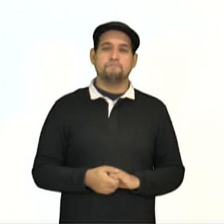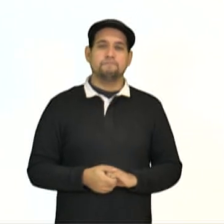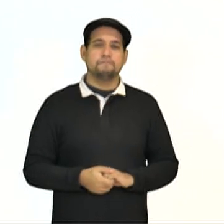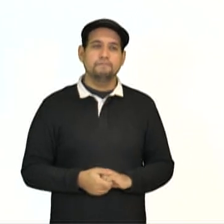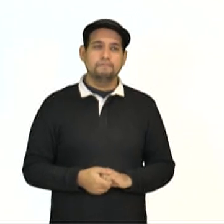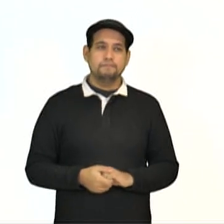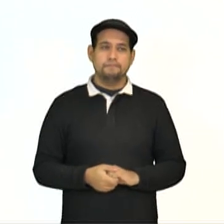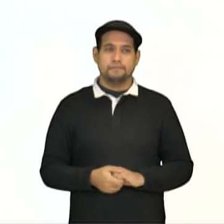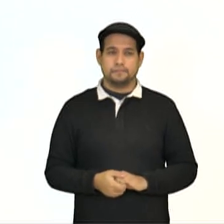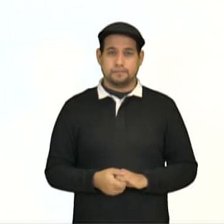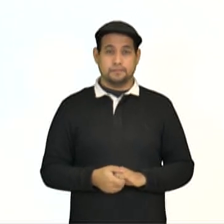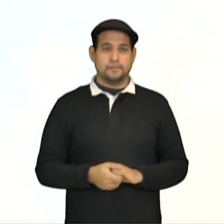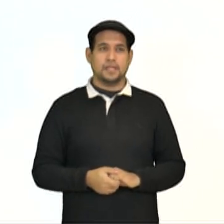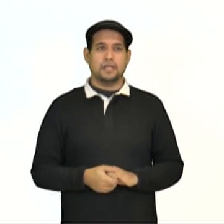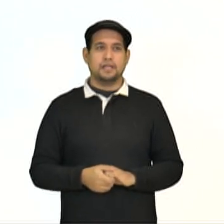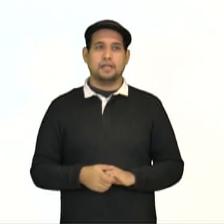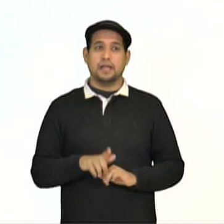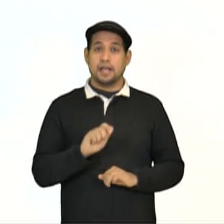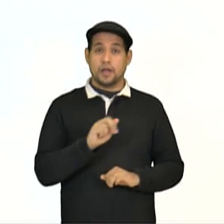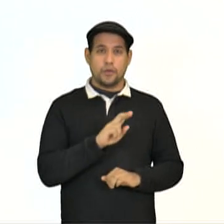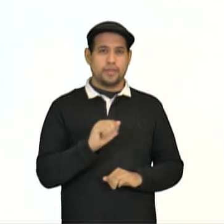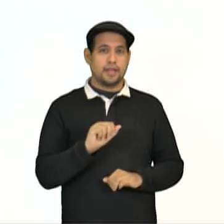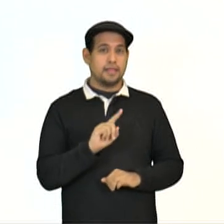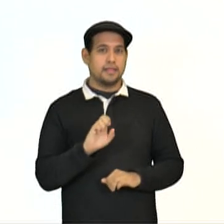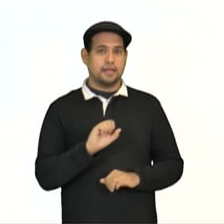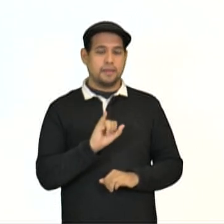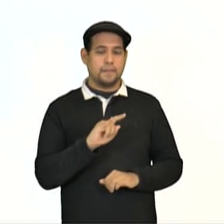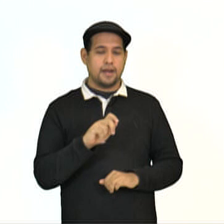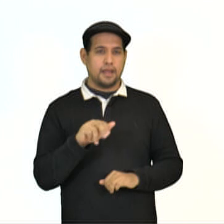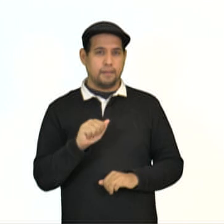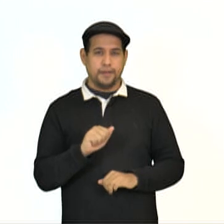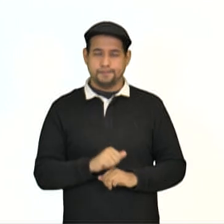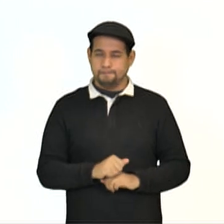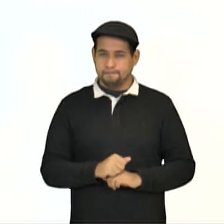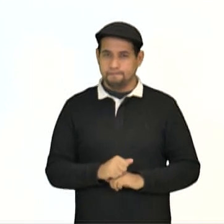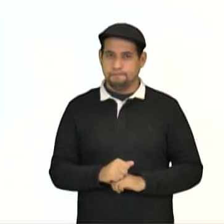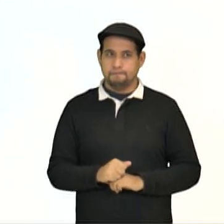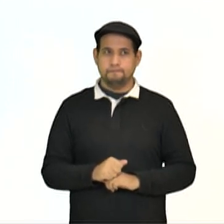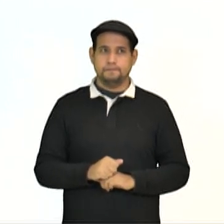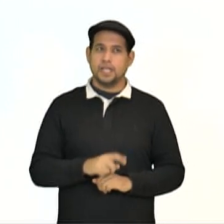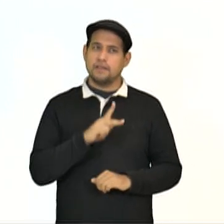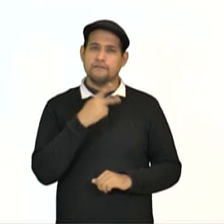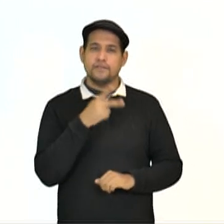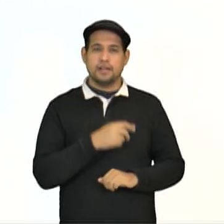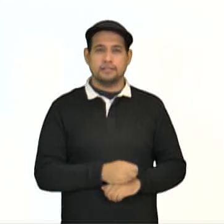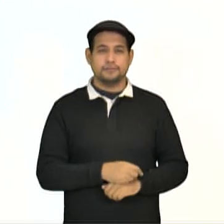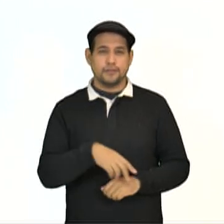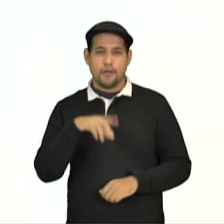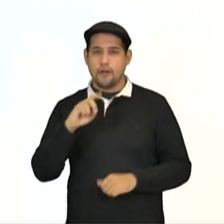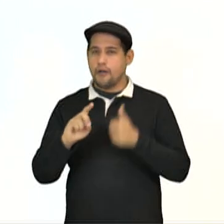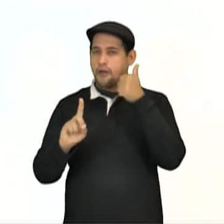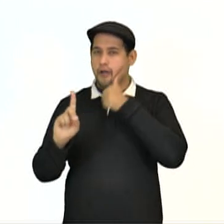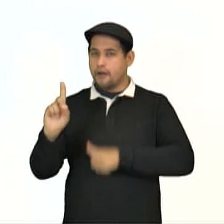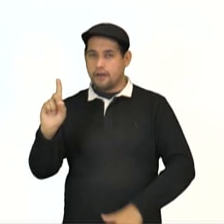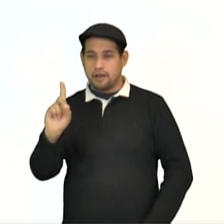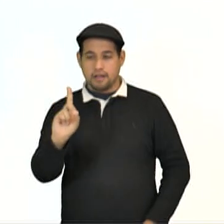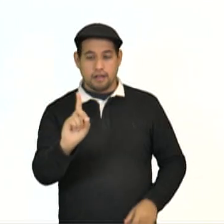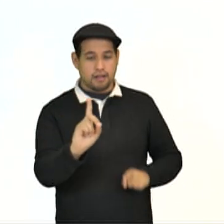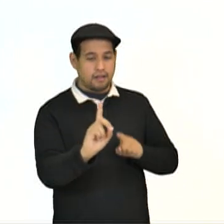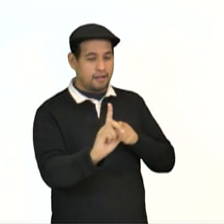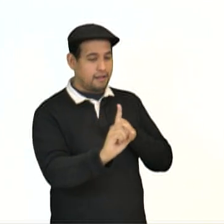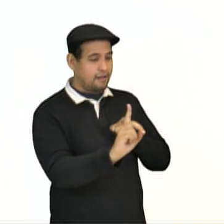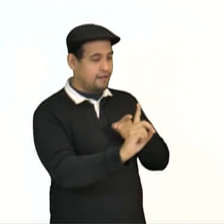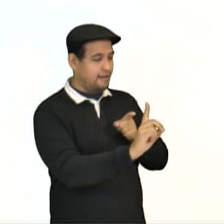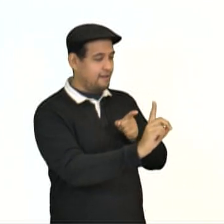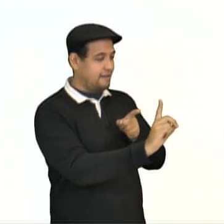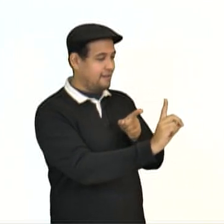música? Garota de Ipanema, de Vinícius de Moraes e Tom Jobim. Então, ele diz: olha que coisa mais